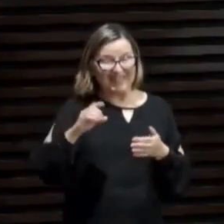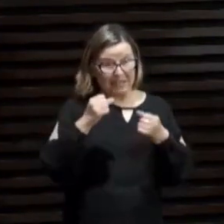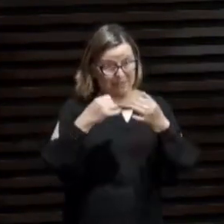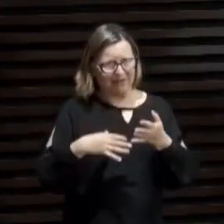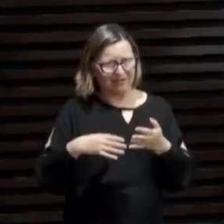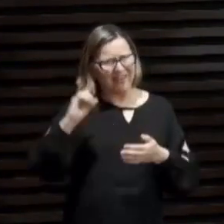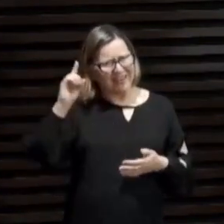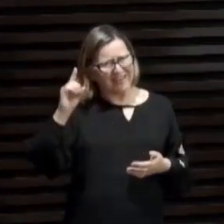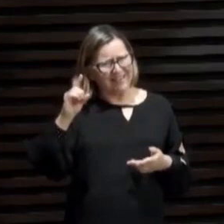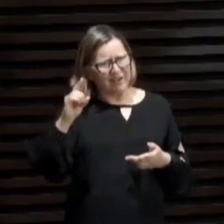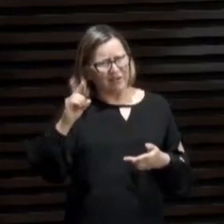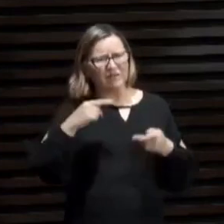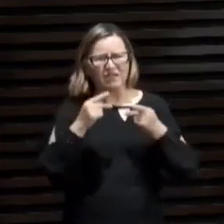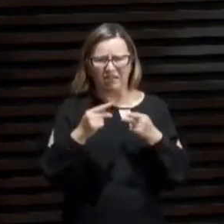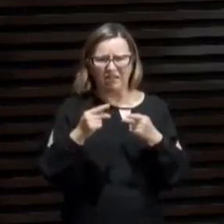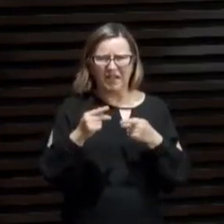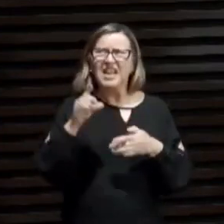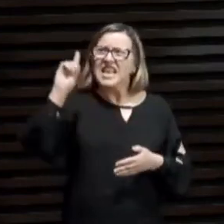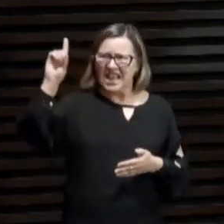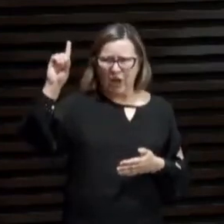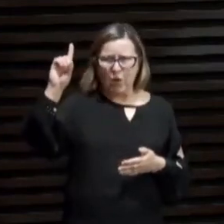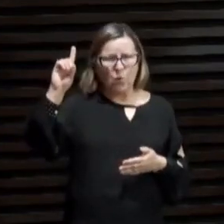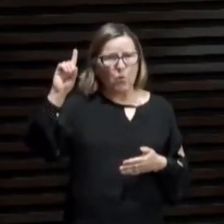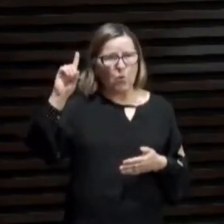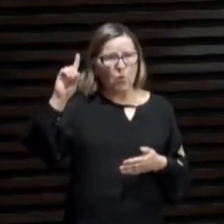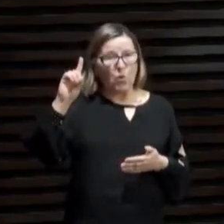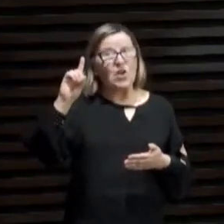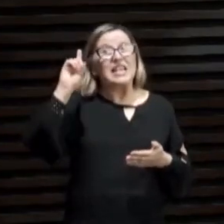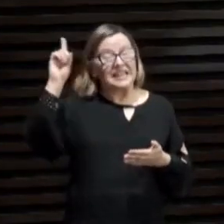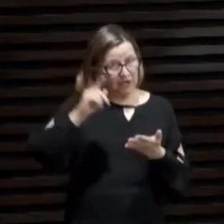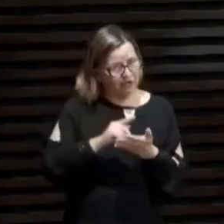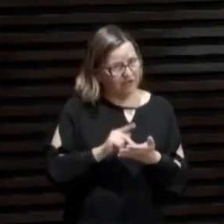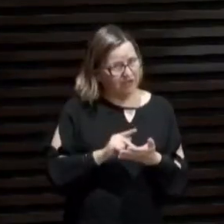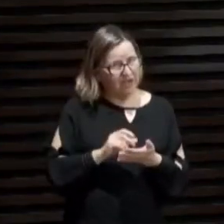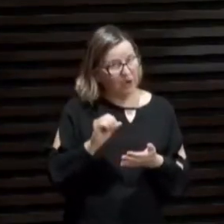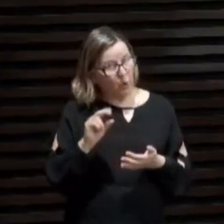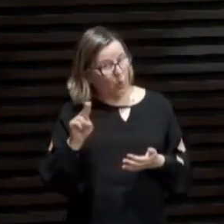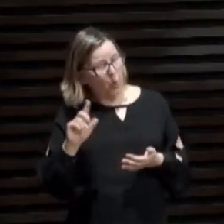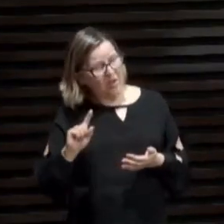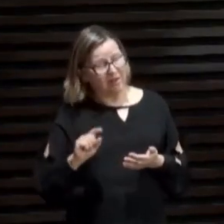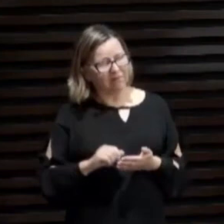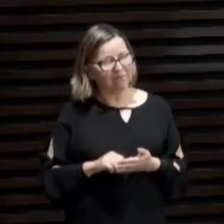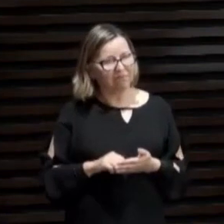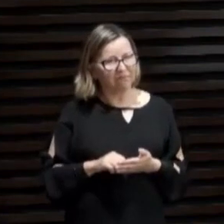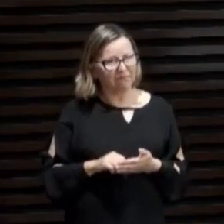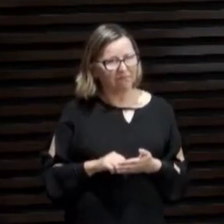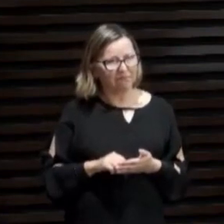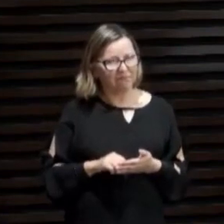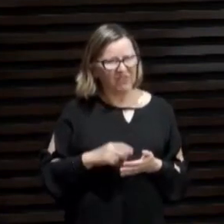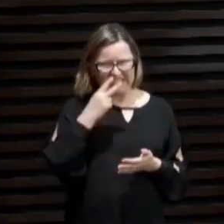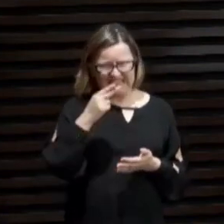Eu sou o El Shaddai, eu sou o Deus Todo-Poderoso, eu não sou. Ter-se-ia encurtado a mão do Senhor?